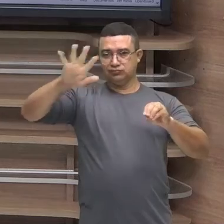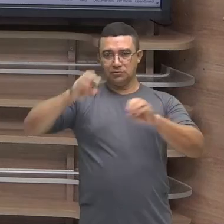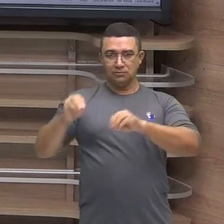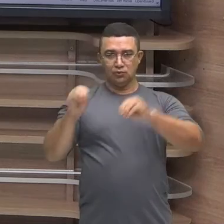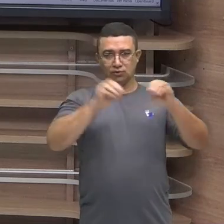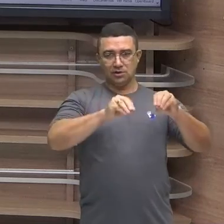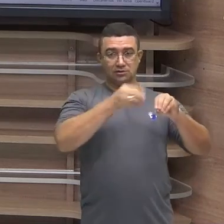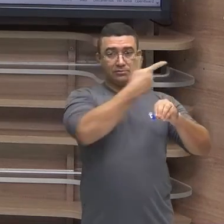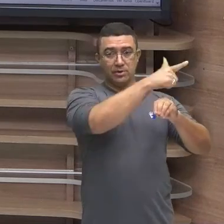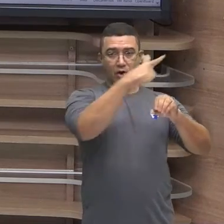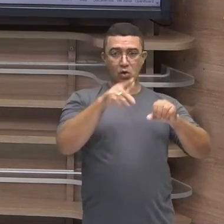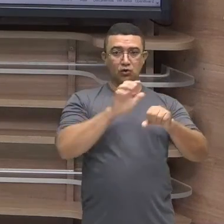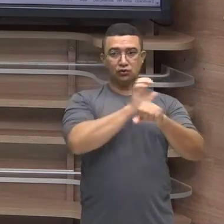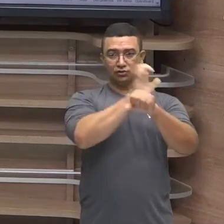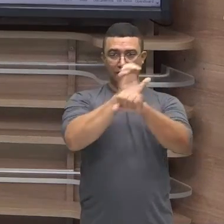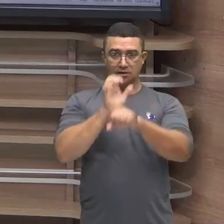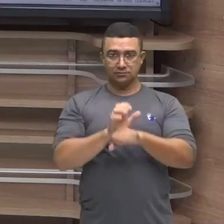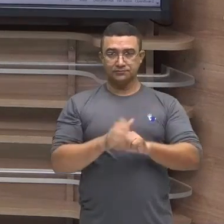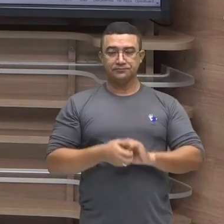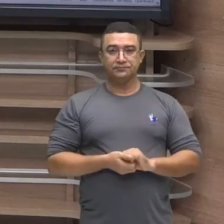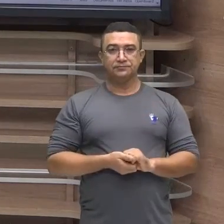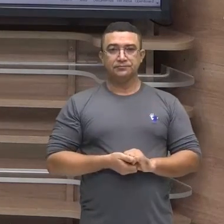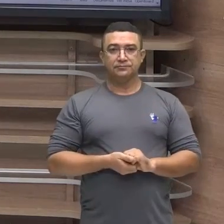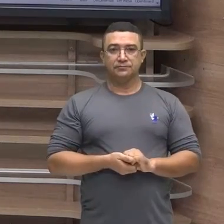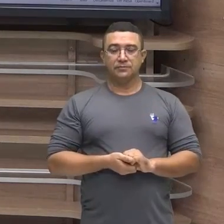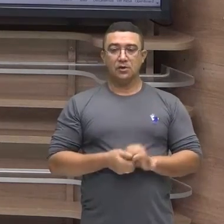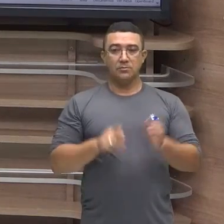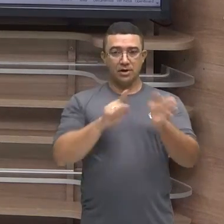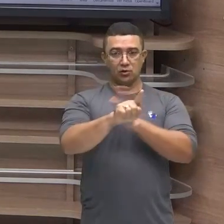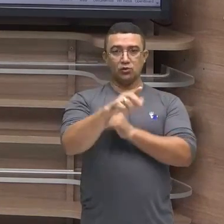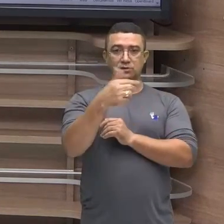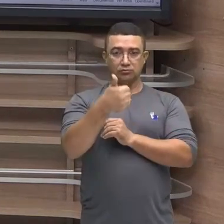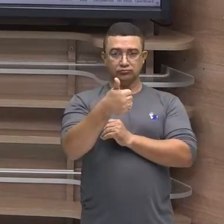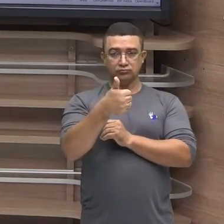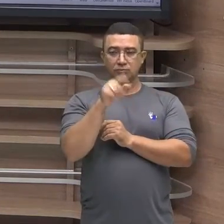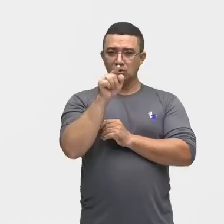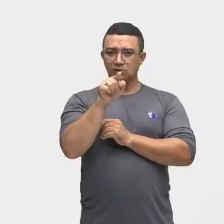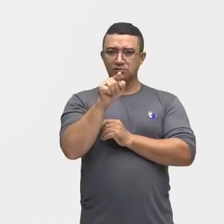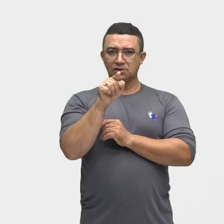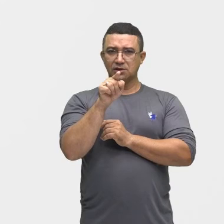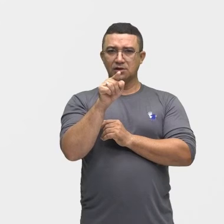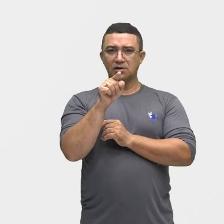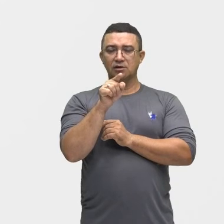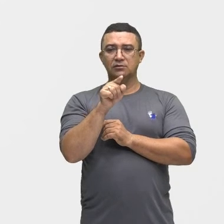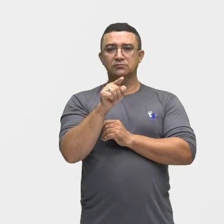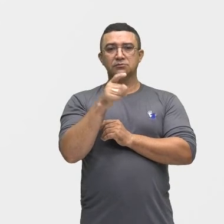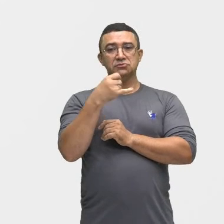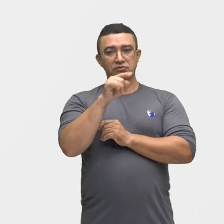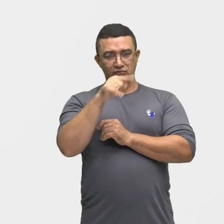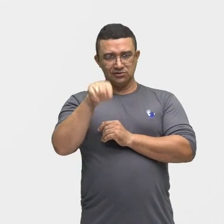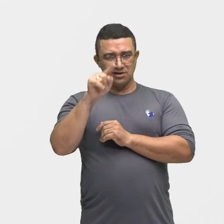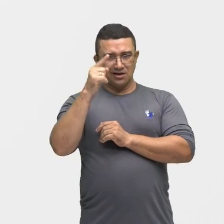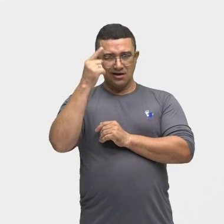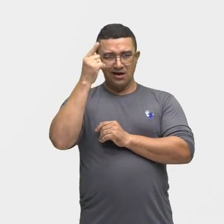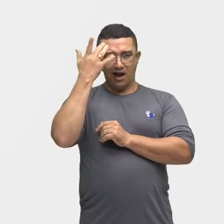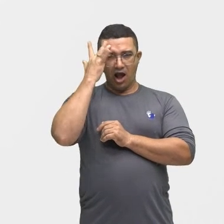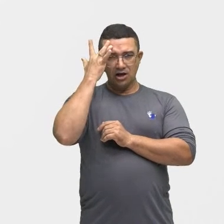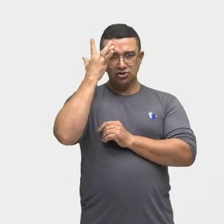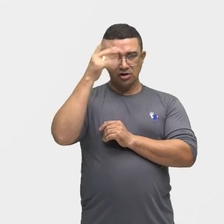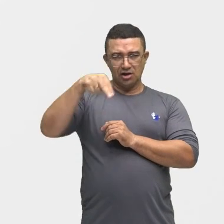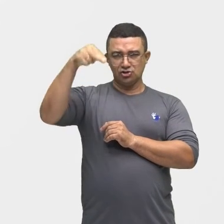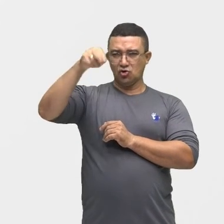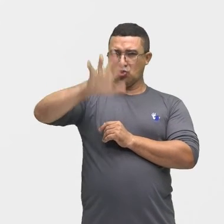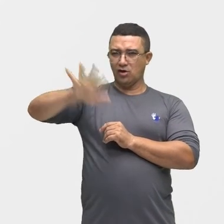nessa região. Então vamos à primeira questão, onde você iria colocar aí, né, se você considera a região Nordeste como uma